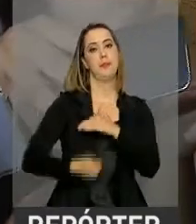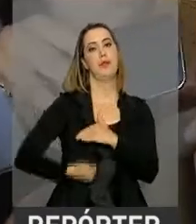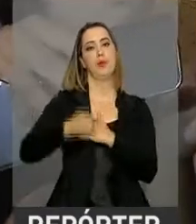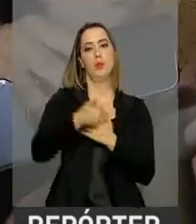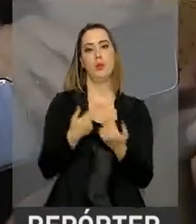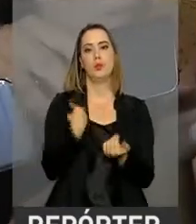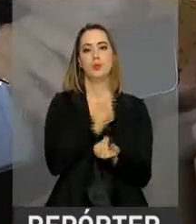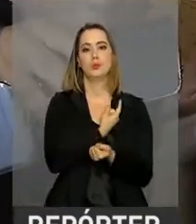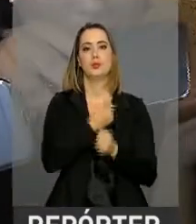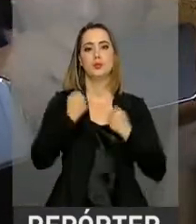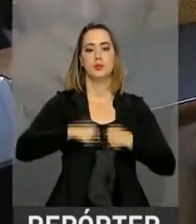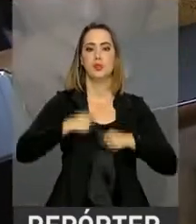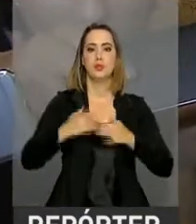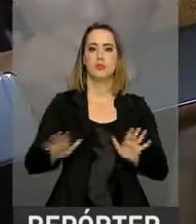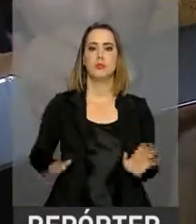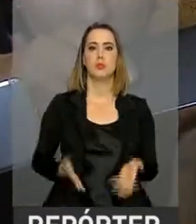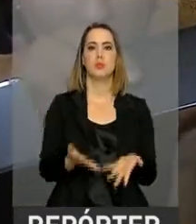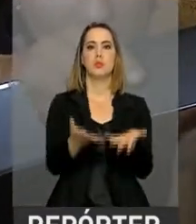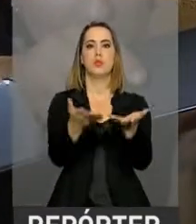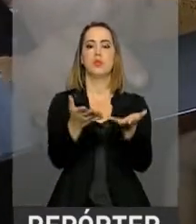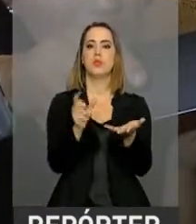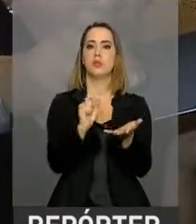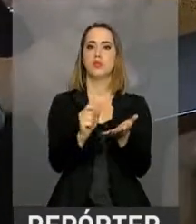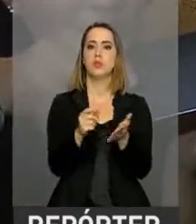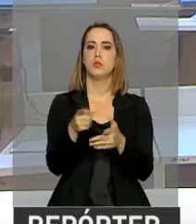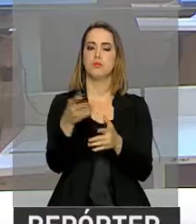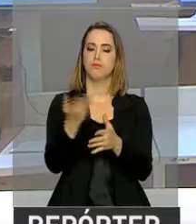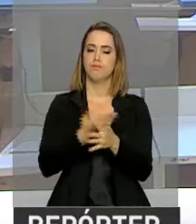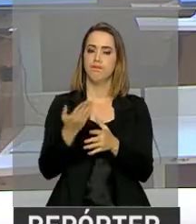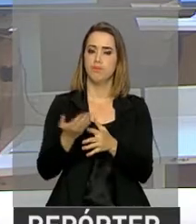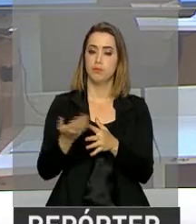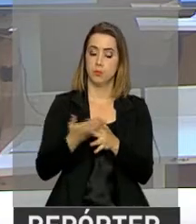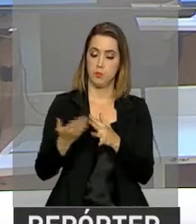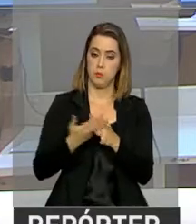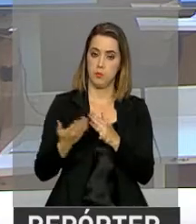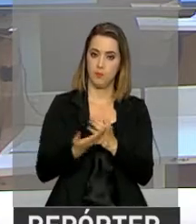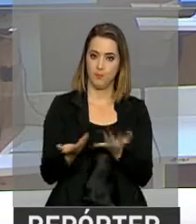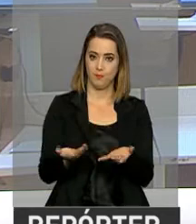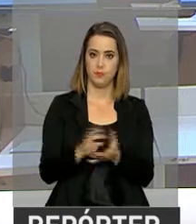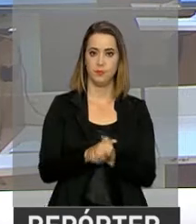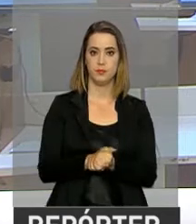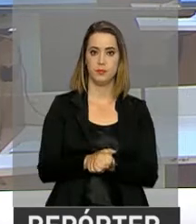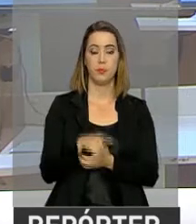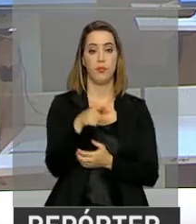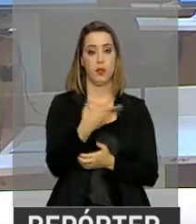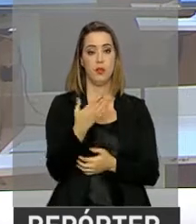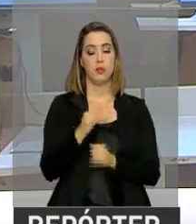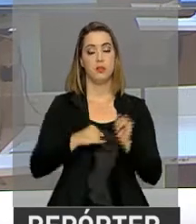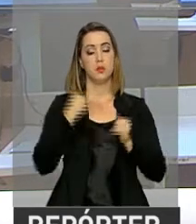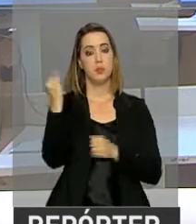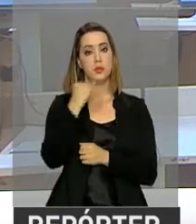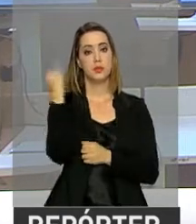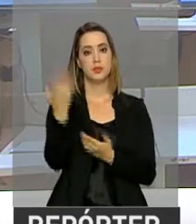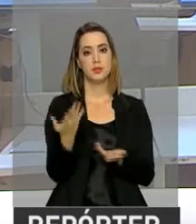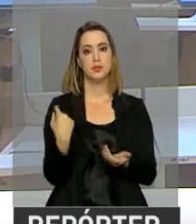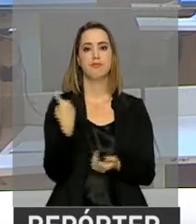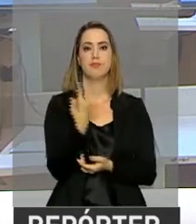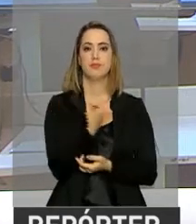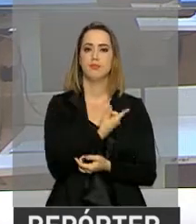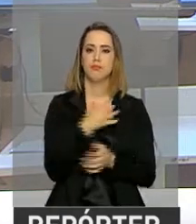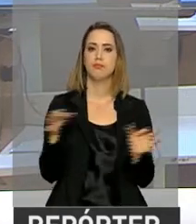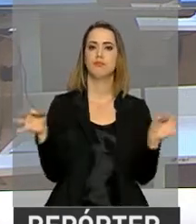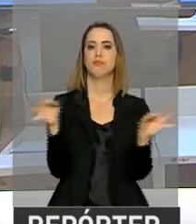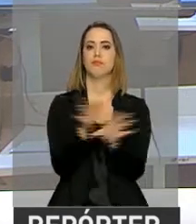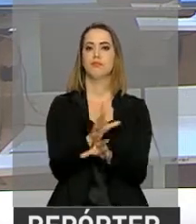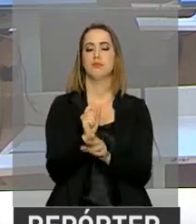a gente precisa incentivar as fontes de financiamento. Com a notícia dessa importante iniciativa, nós encerramos esta edição